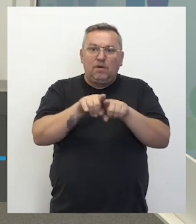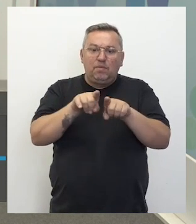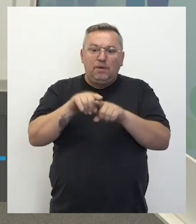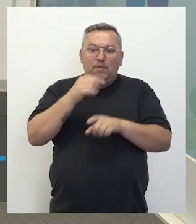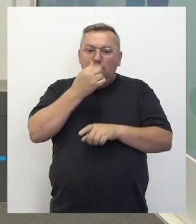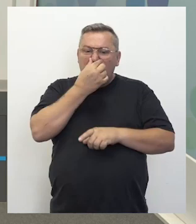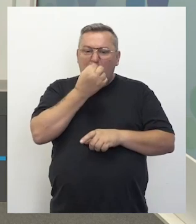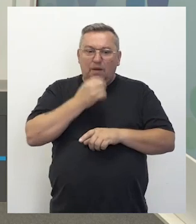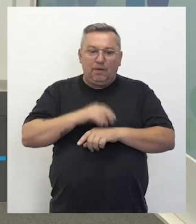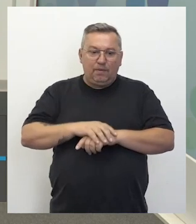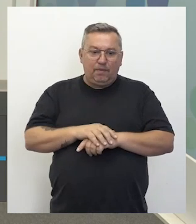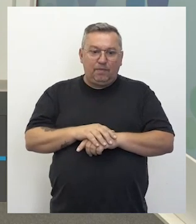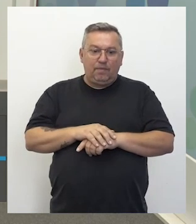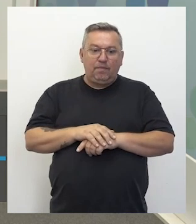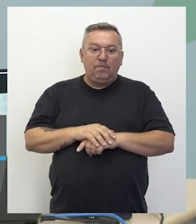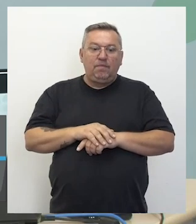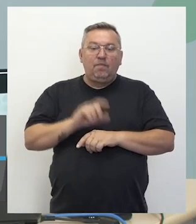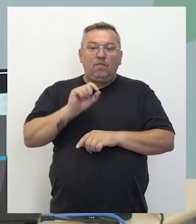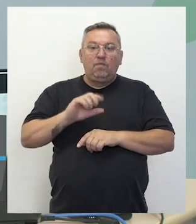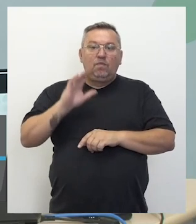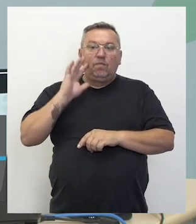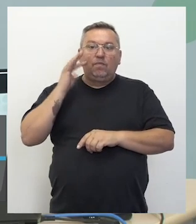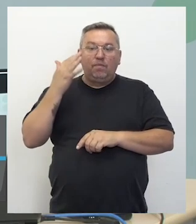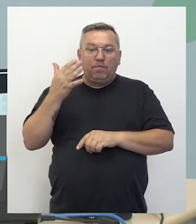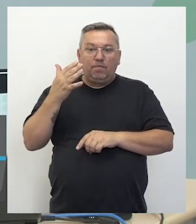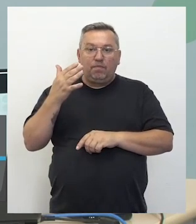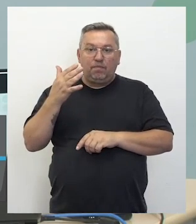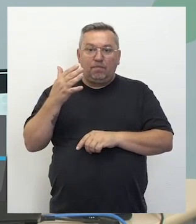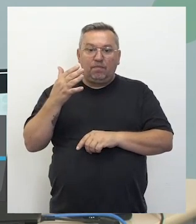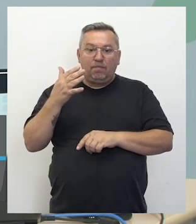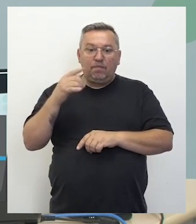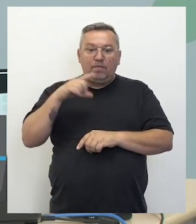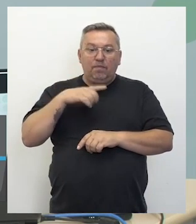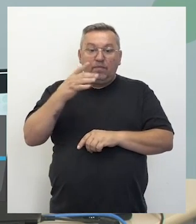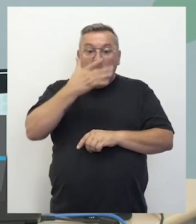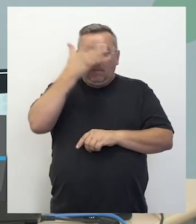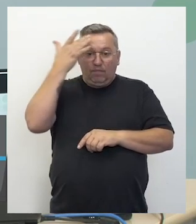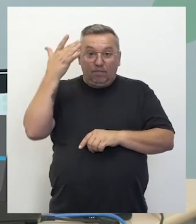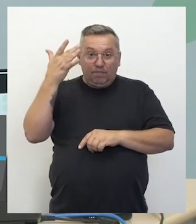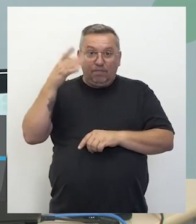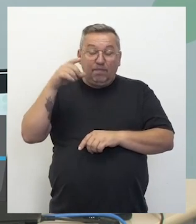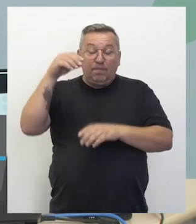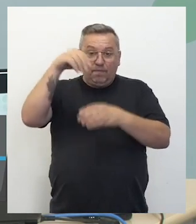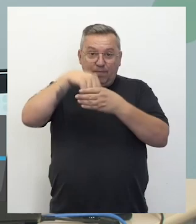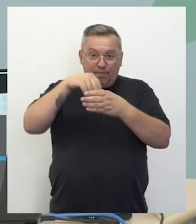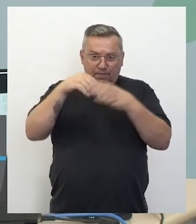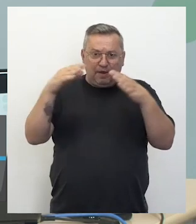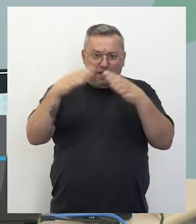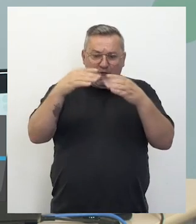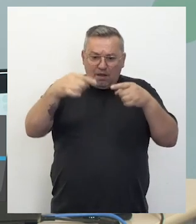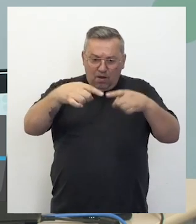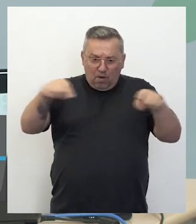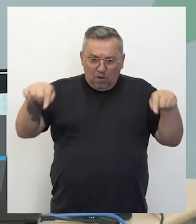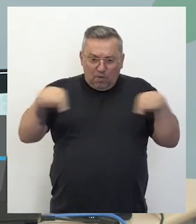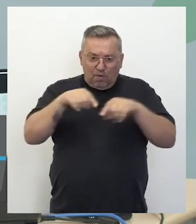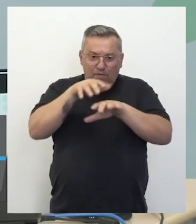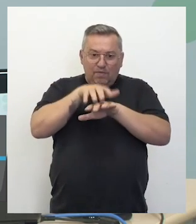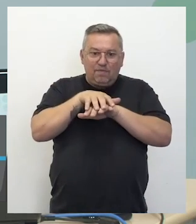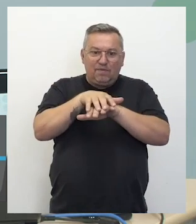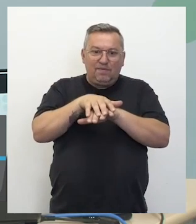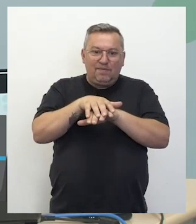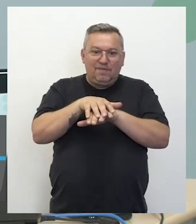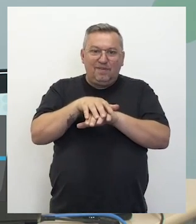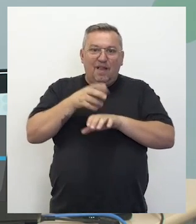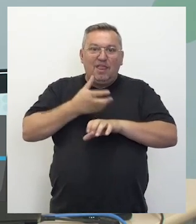aquelas grandes, né? Assim, o que acontece é o seguinte, tem muita gente que tem em casa, às vezes, tartaruga e fica dando alface